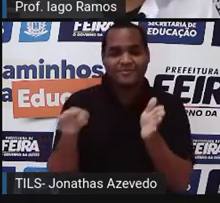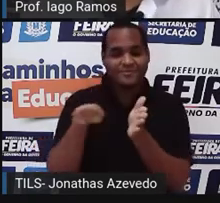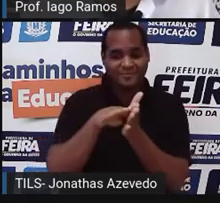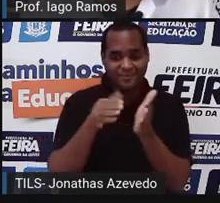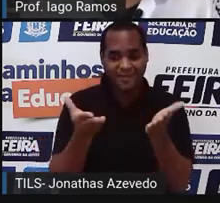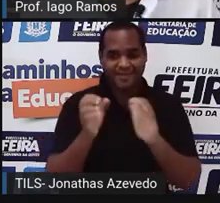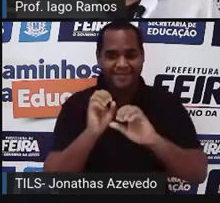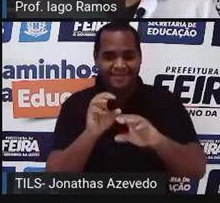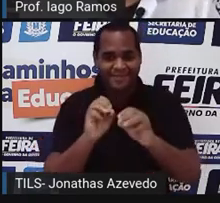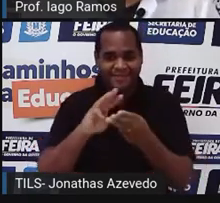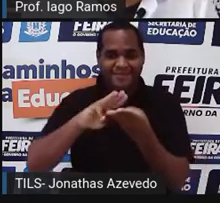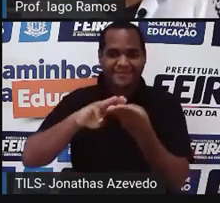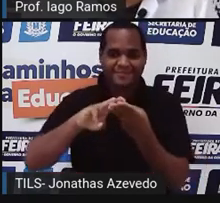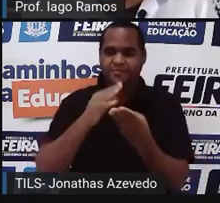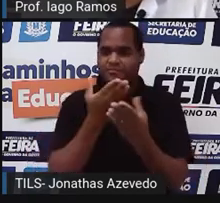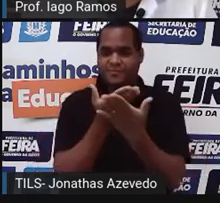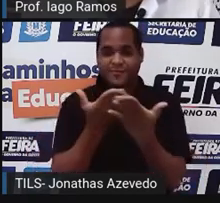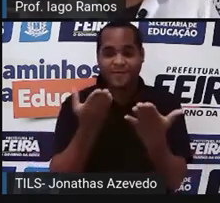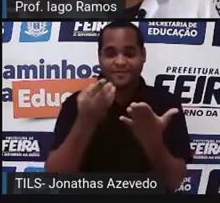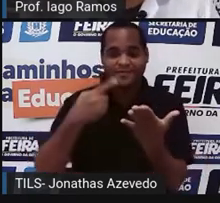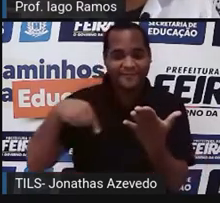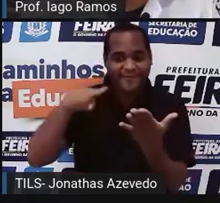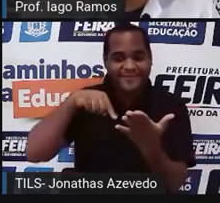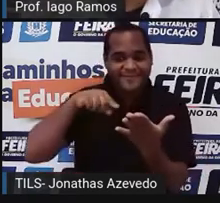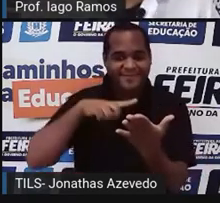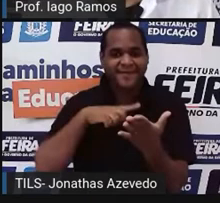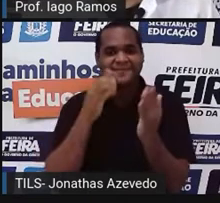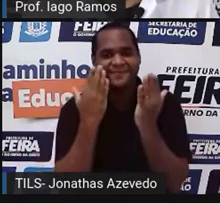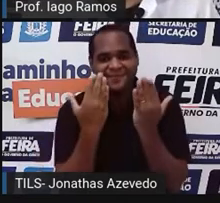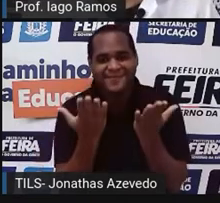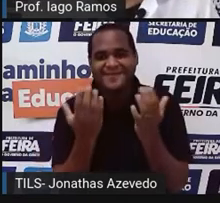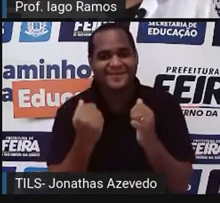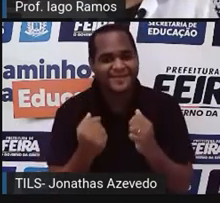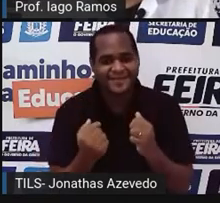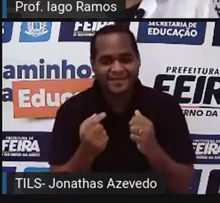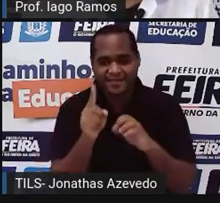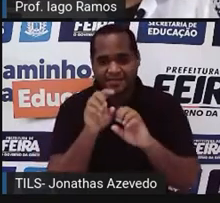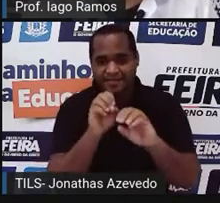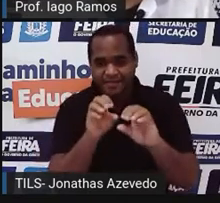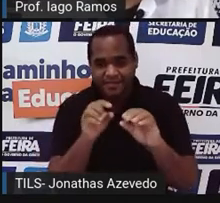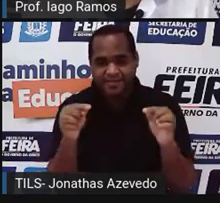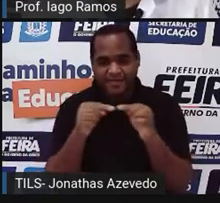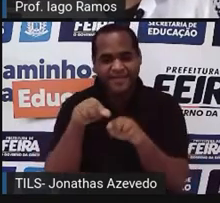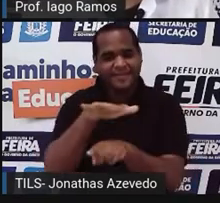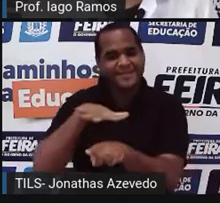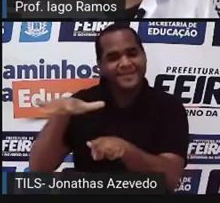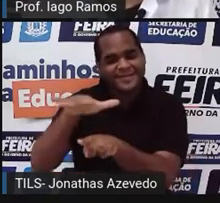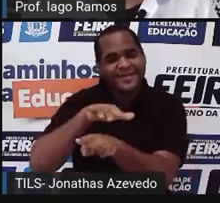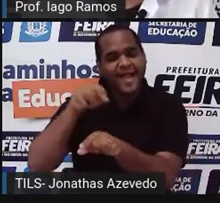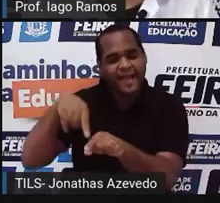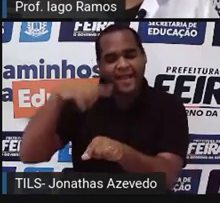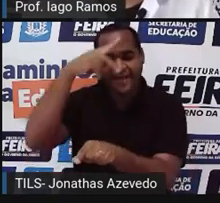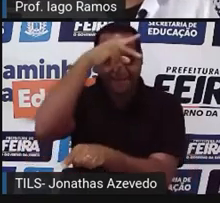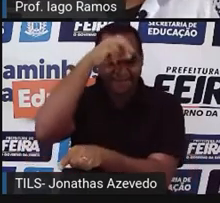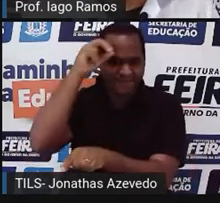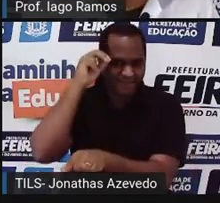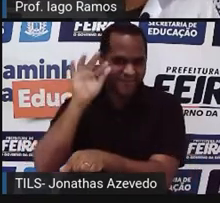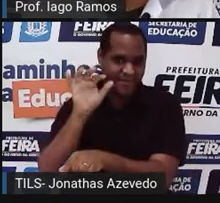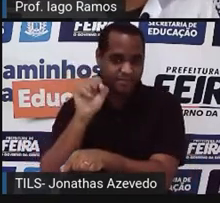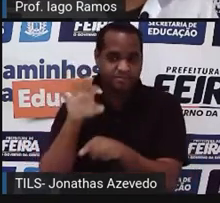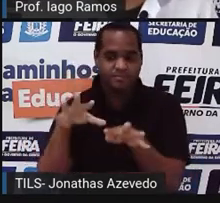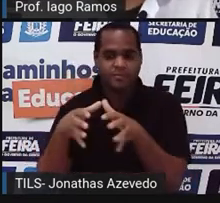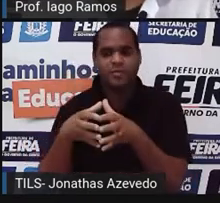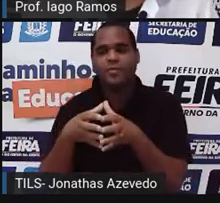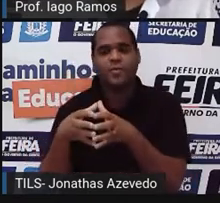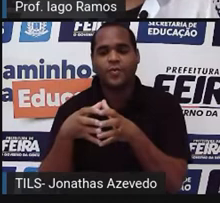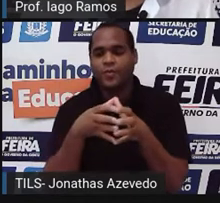chegamos. Aula de matemática para nós, para você que é estudante da nossa rede municipal de ensino das